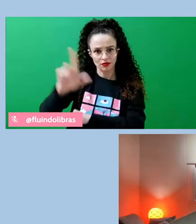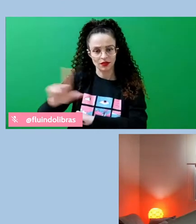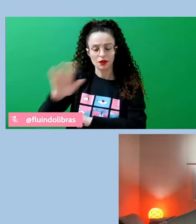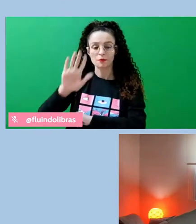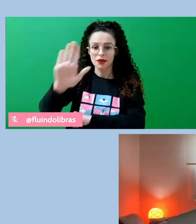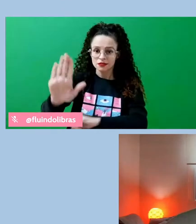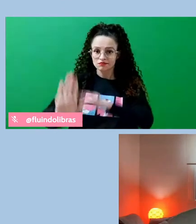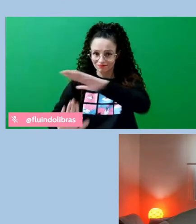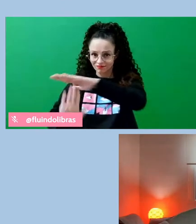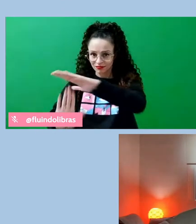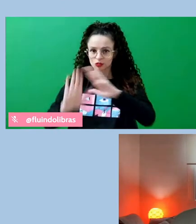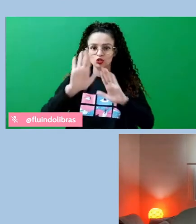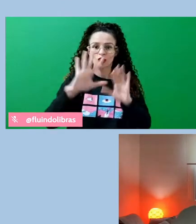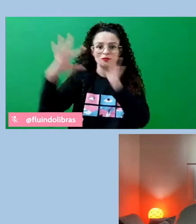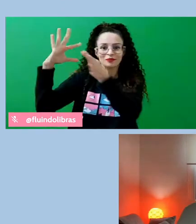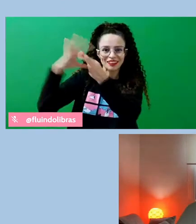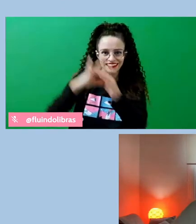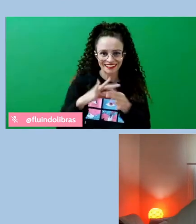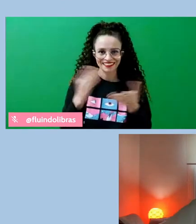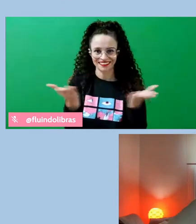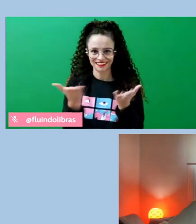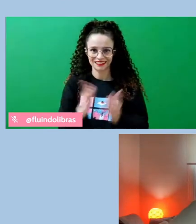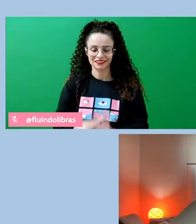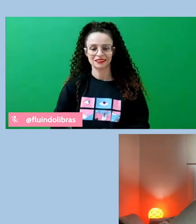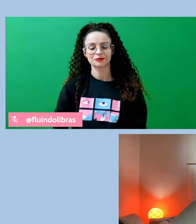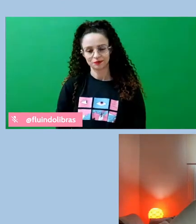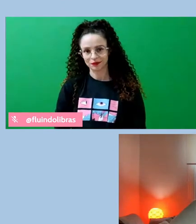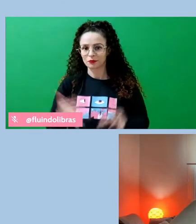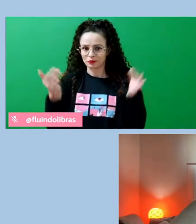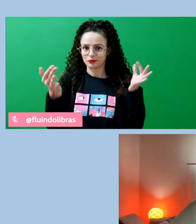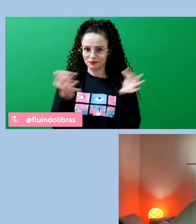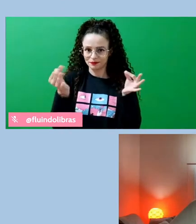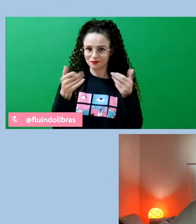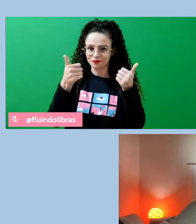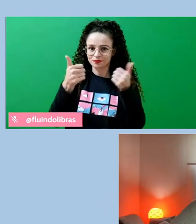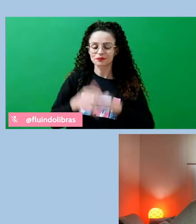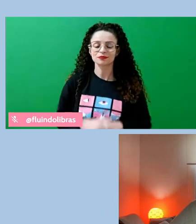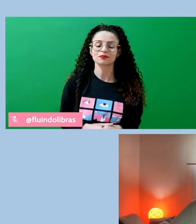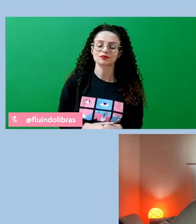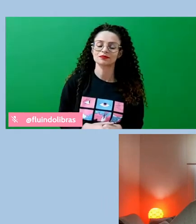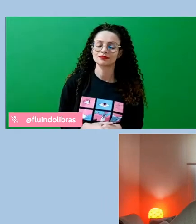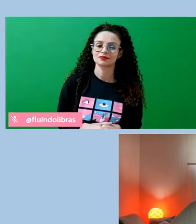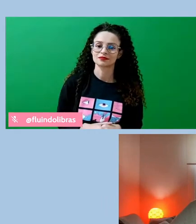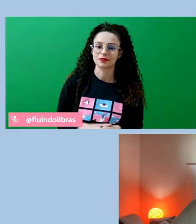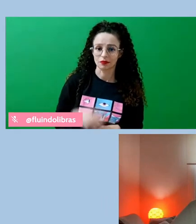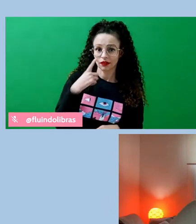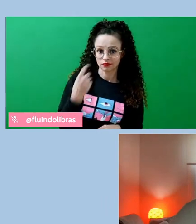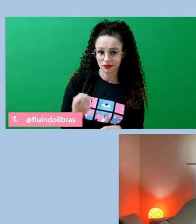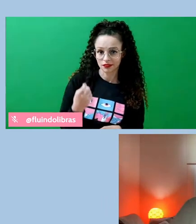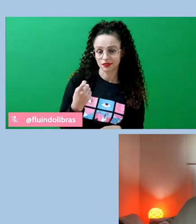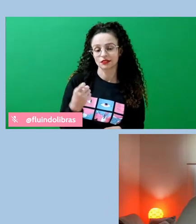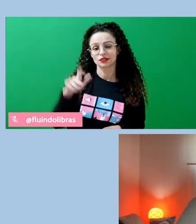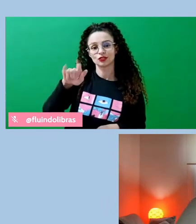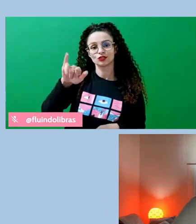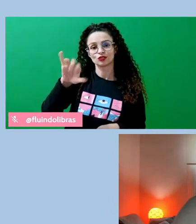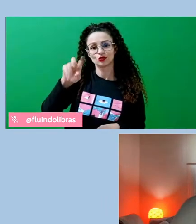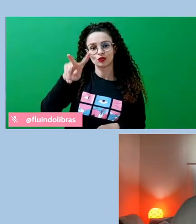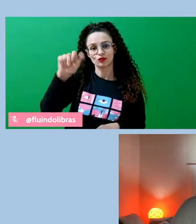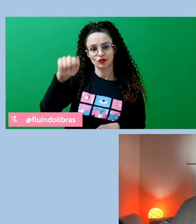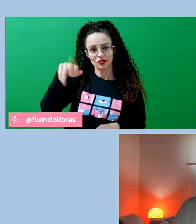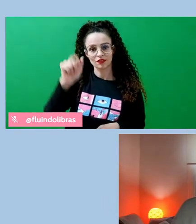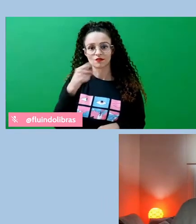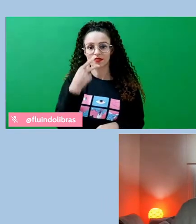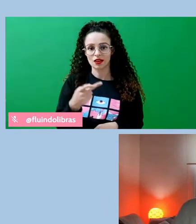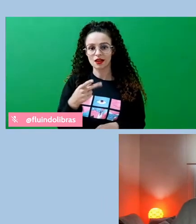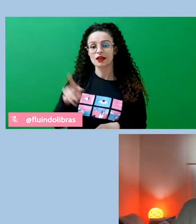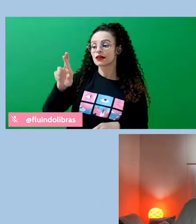é só para pegar o Super. encadeamento agora. Perfeito, perfeito. É interessante a Giovanna falando. O texto foi traduzido pela